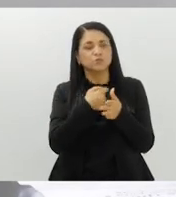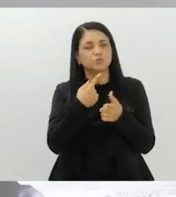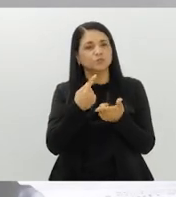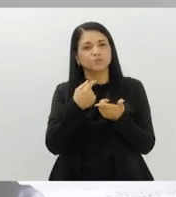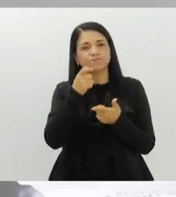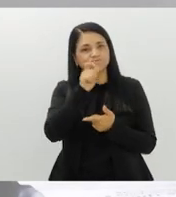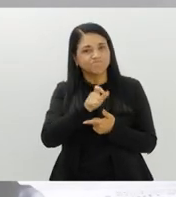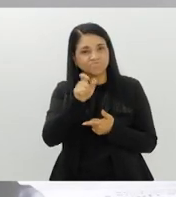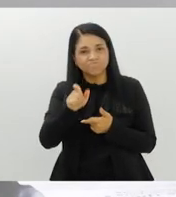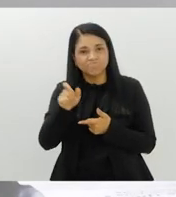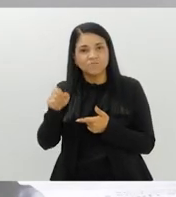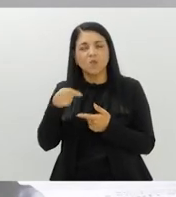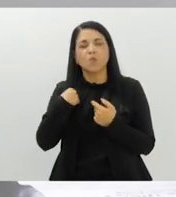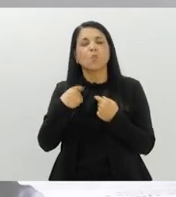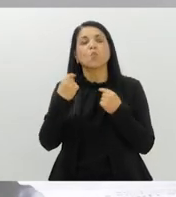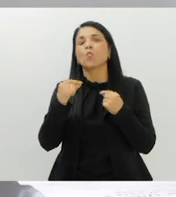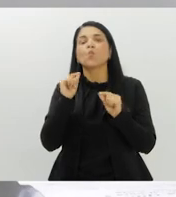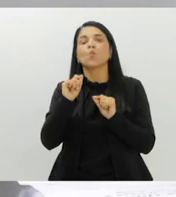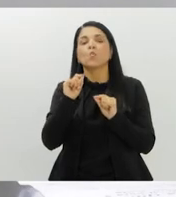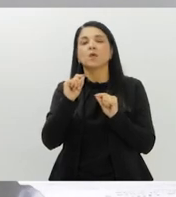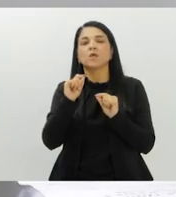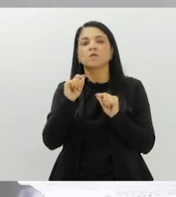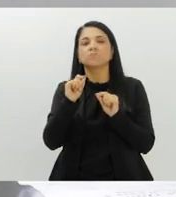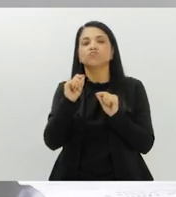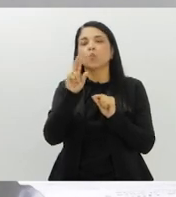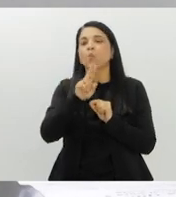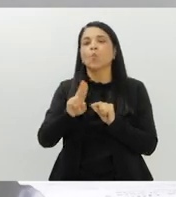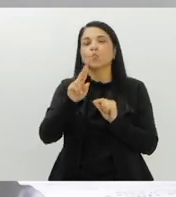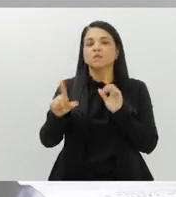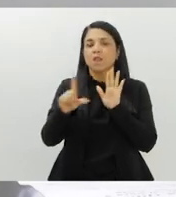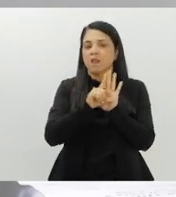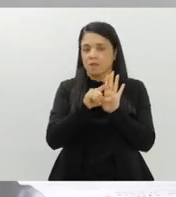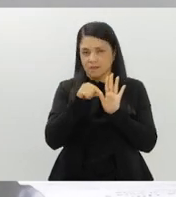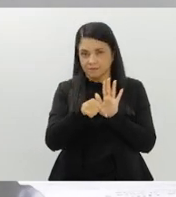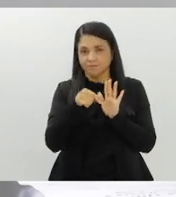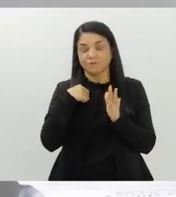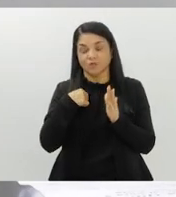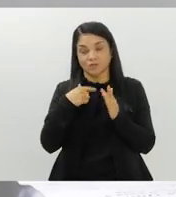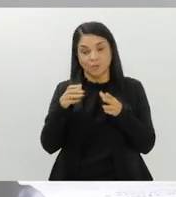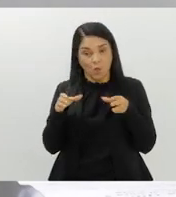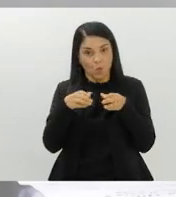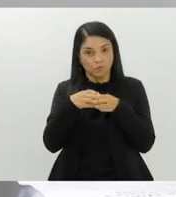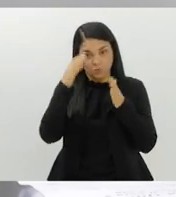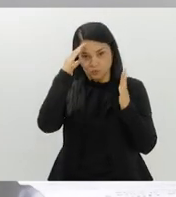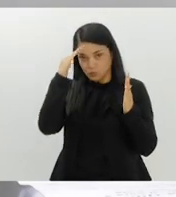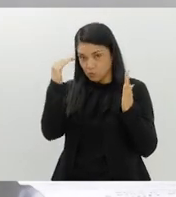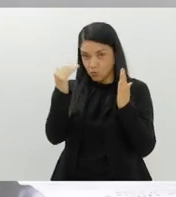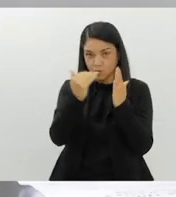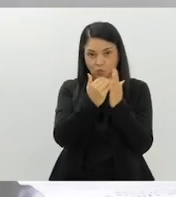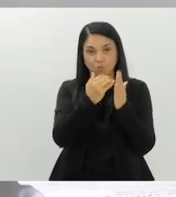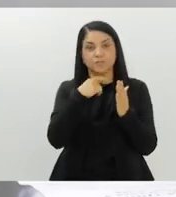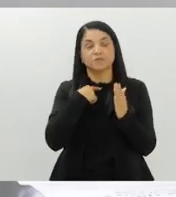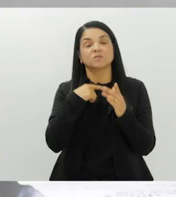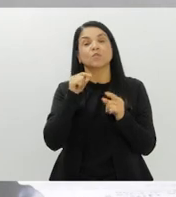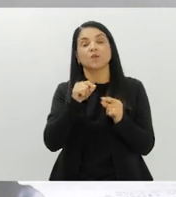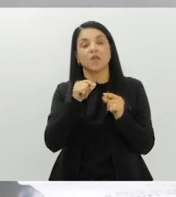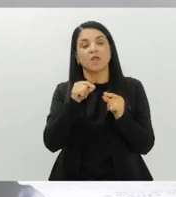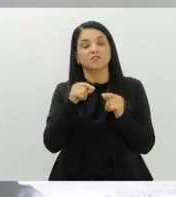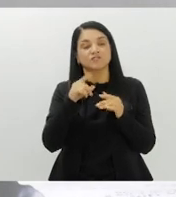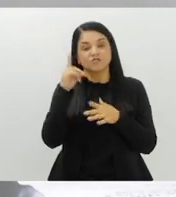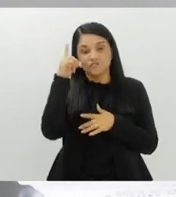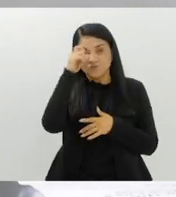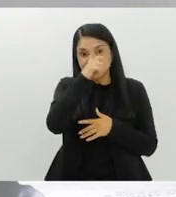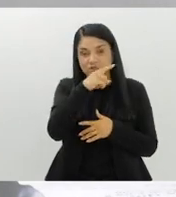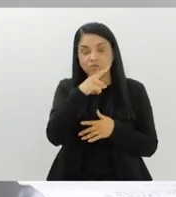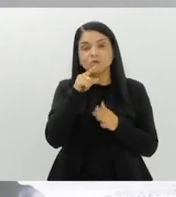contas, para que serve uma lei? Vocês já viram que a gente está na comissão do Cumpras, porque a gente chegou à conclusão que mais difícil do que fazer a lei é fazer a lei